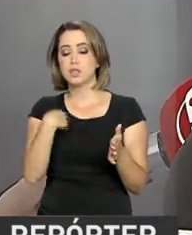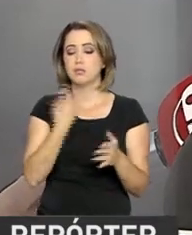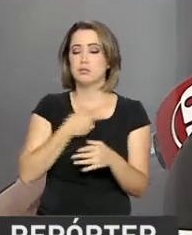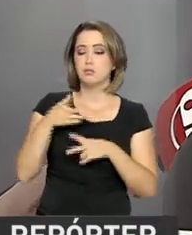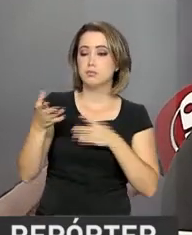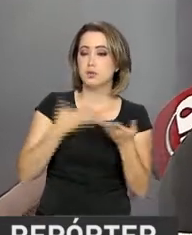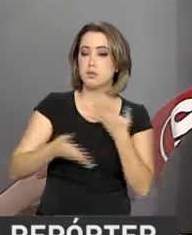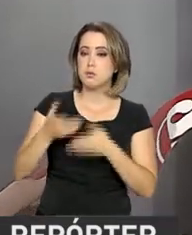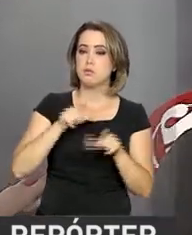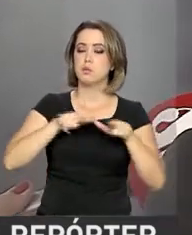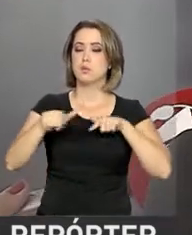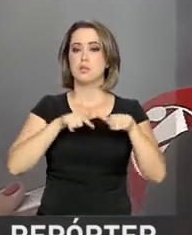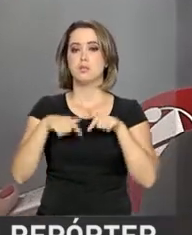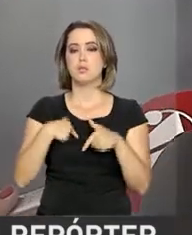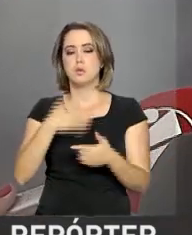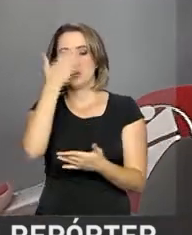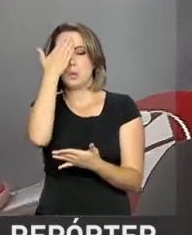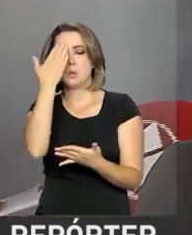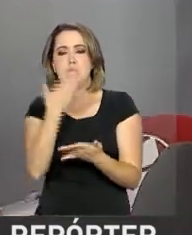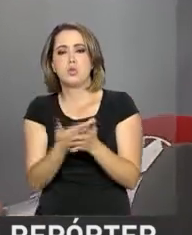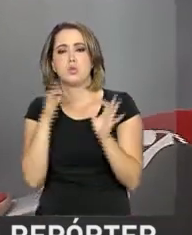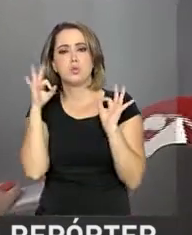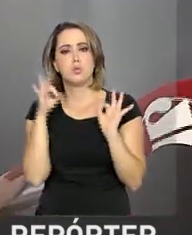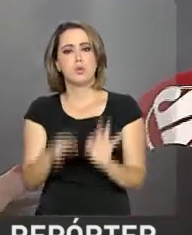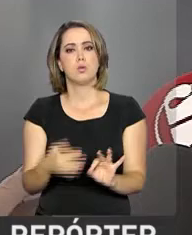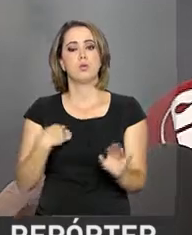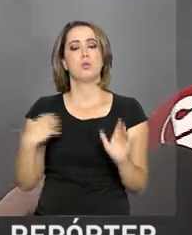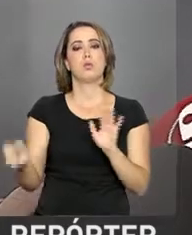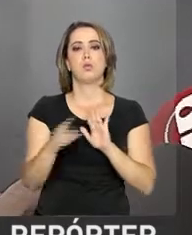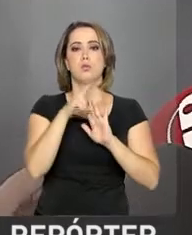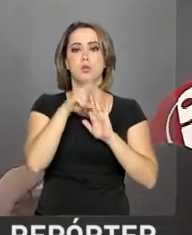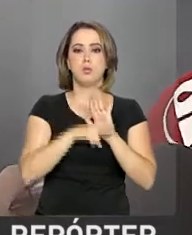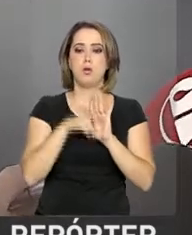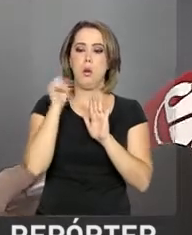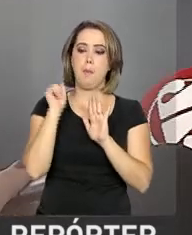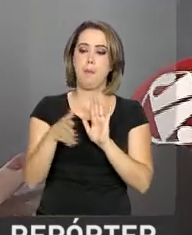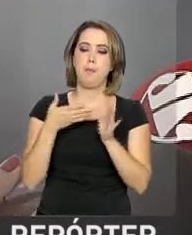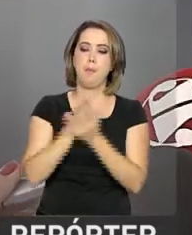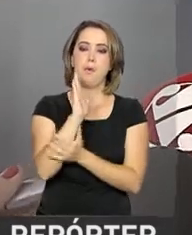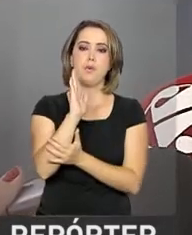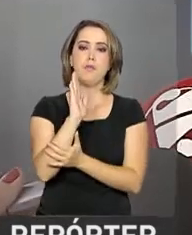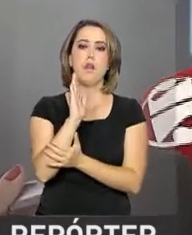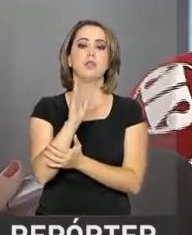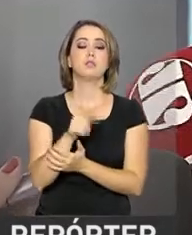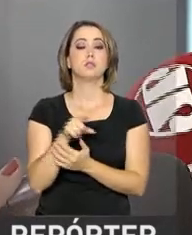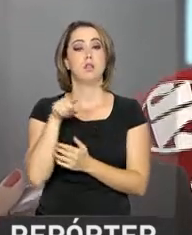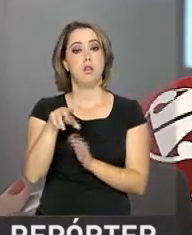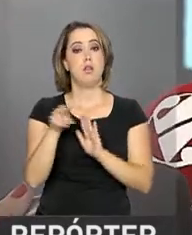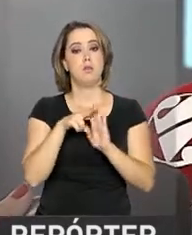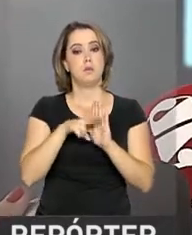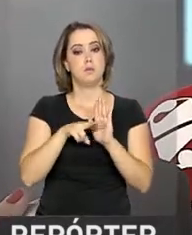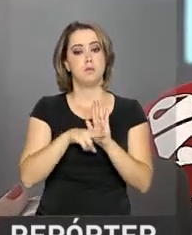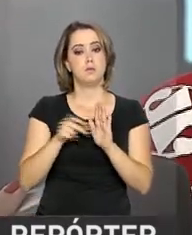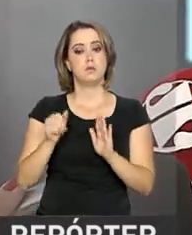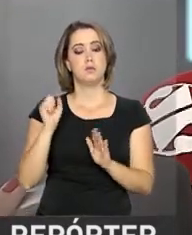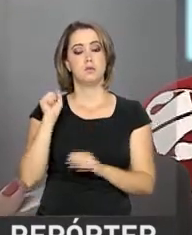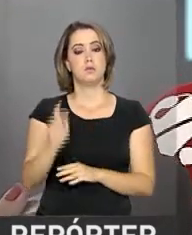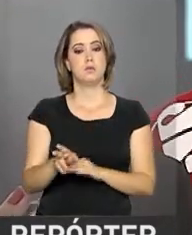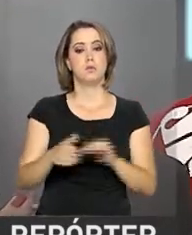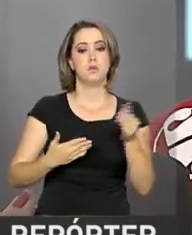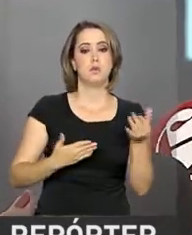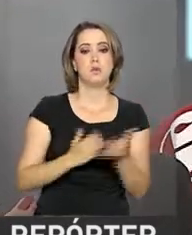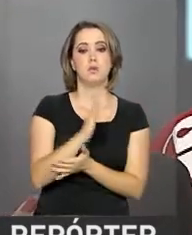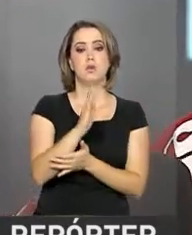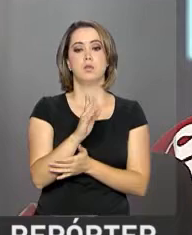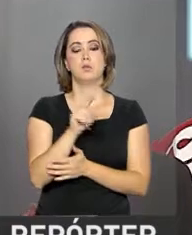trabalhando eu tenho absoluta certeza que a reforma será aprovada isso é o mais importante a reforma será aprovada se